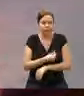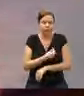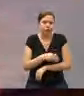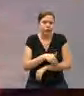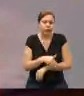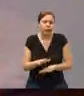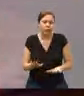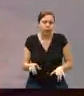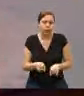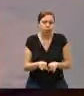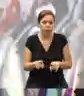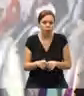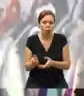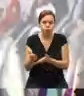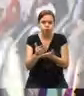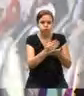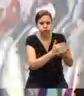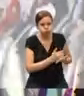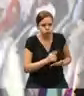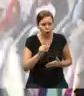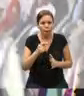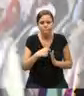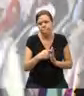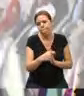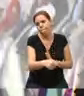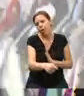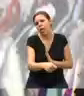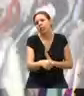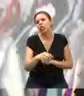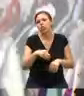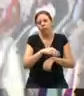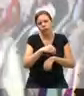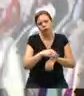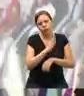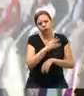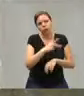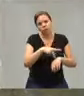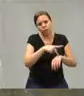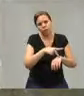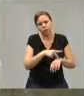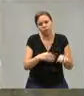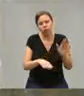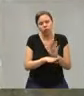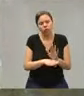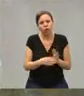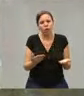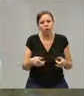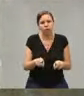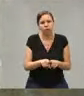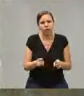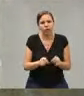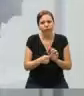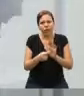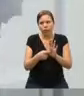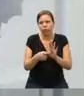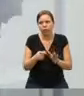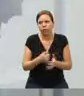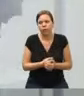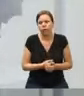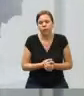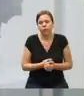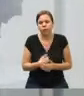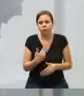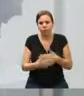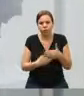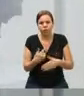Então essa parte de arrecadação, ela é mensalmente transferida para esses países. Agora também a gente vai mostrar,